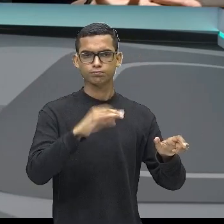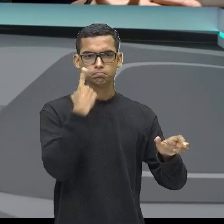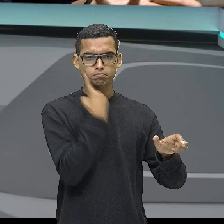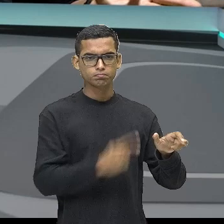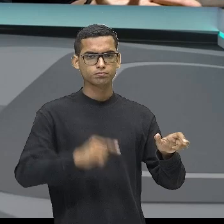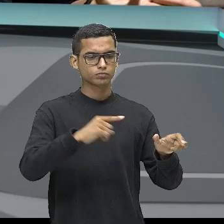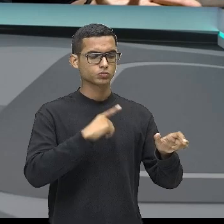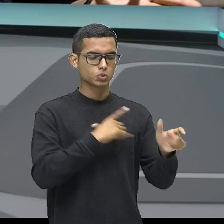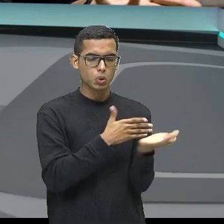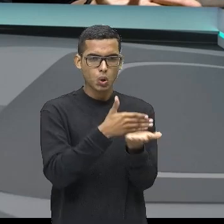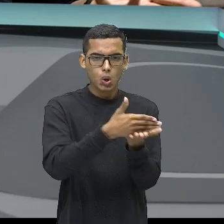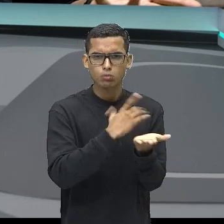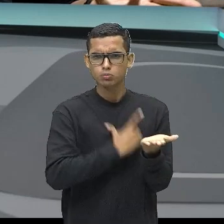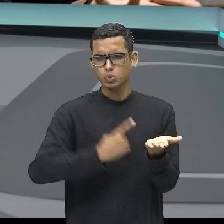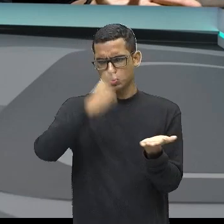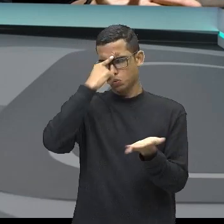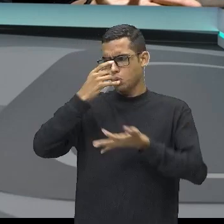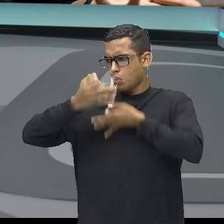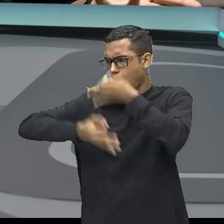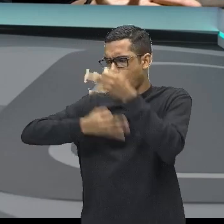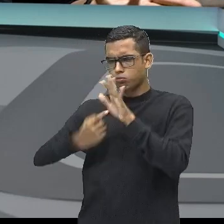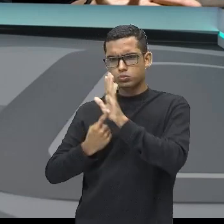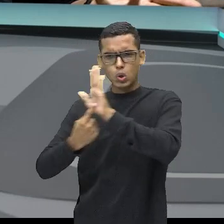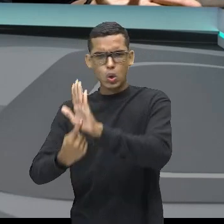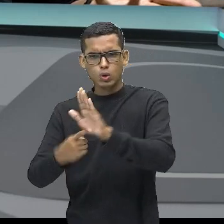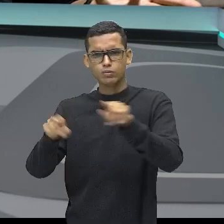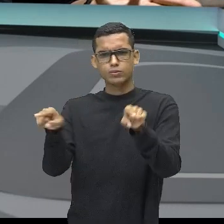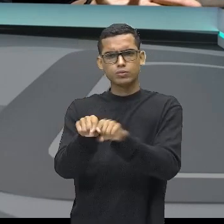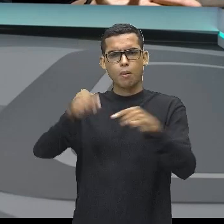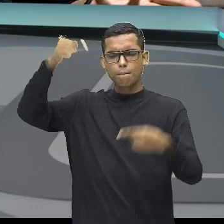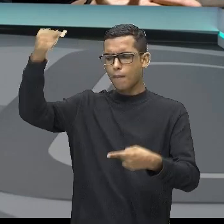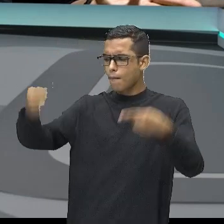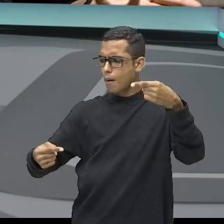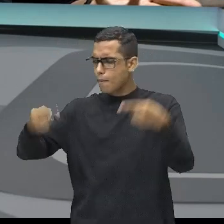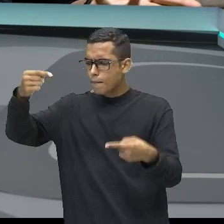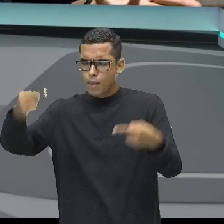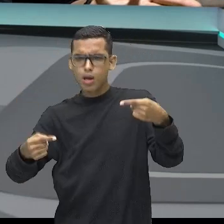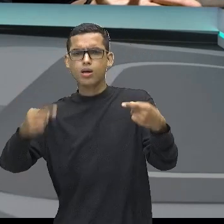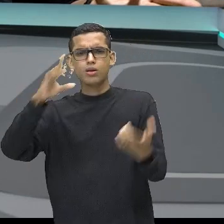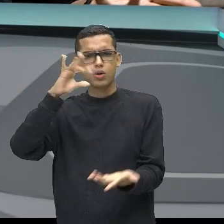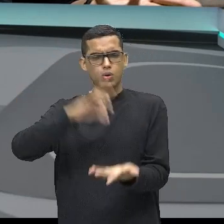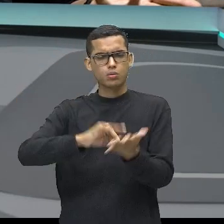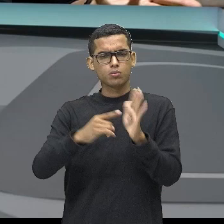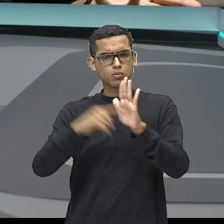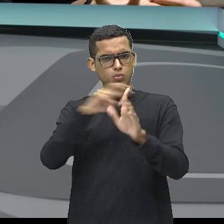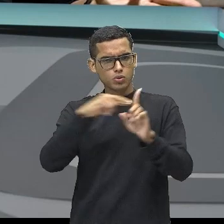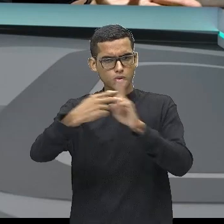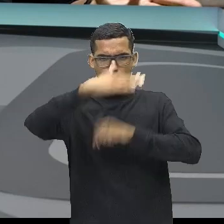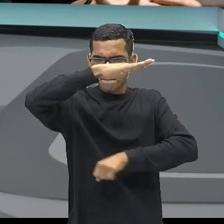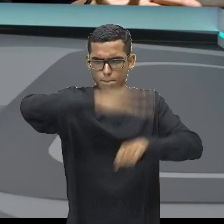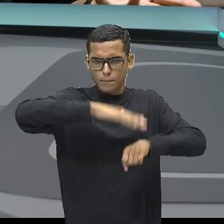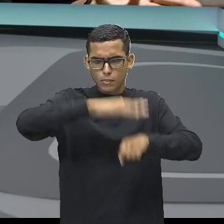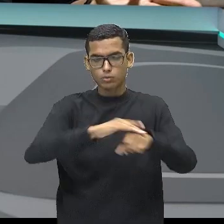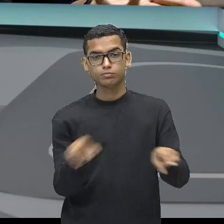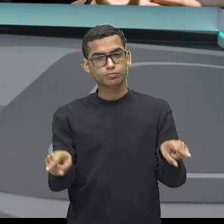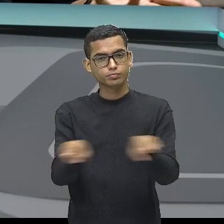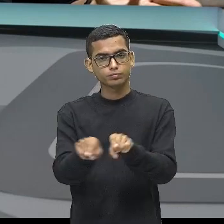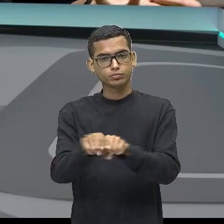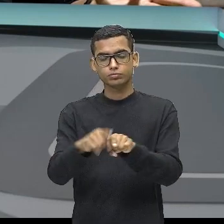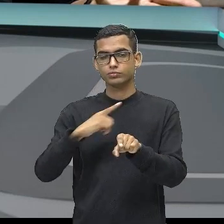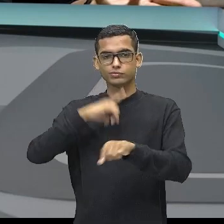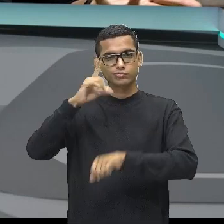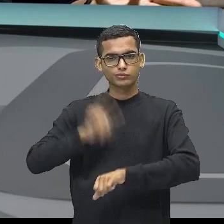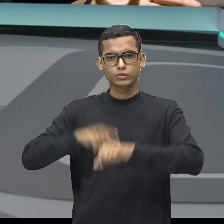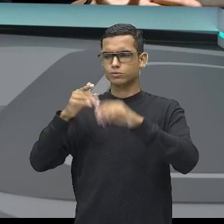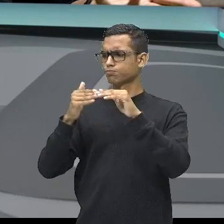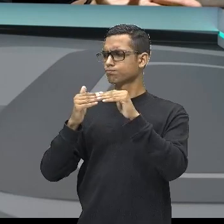ele vai expor, neste momento, ele vai expor a sua fala, vai apresentar o seu ponto de vista, e percebe que no momento que ele fala que discordo